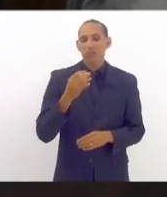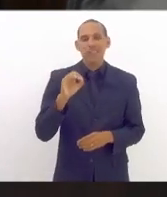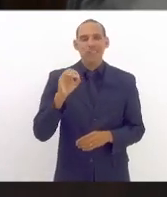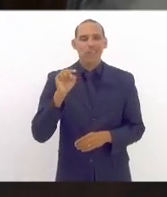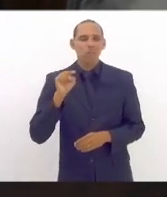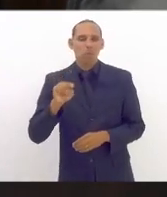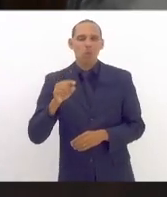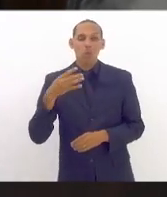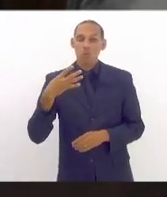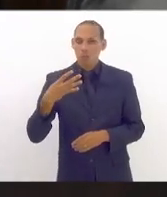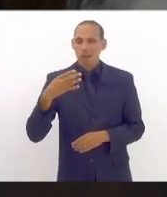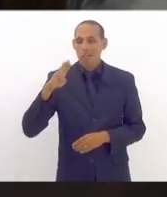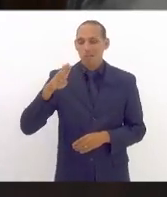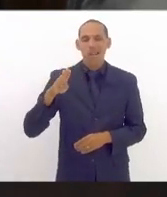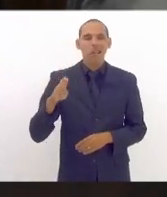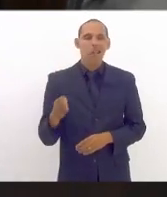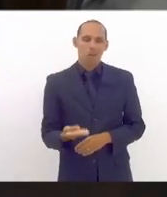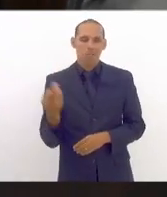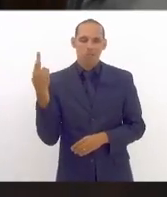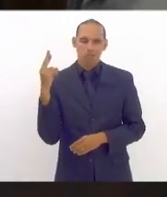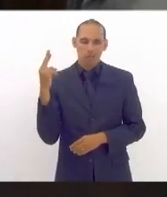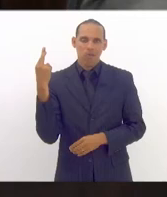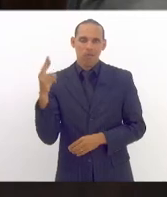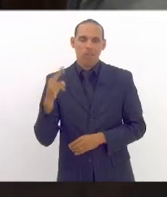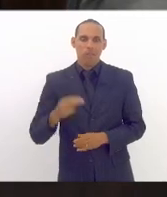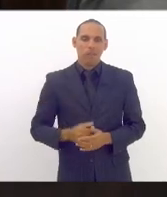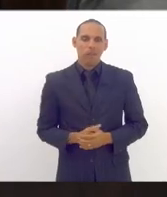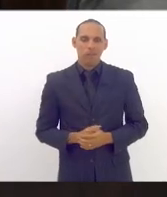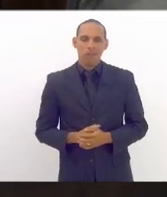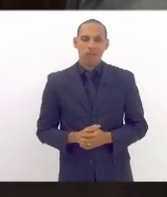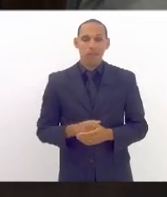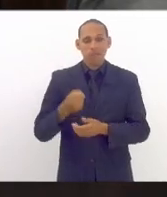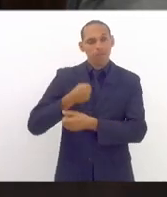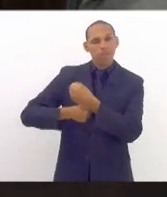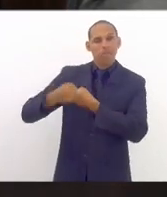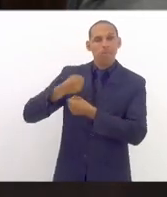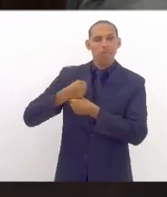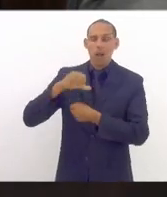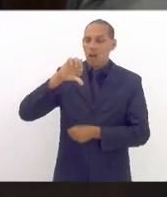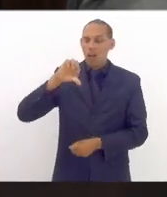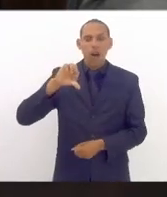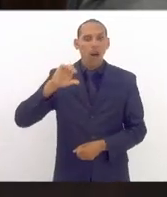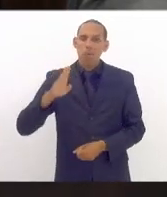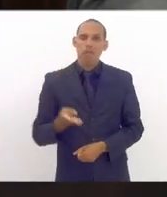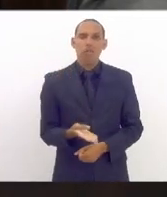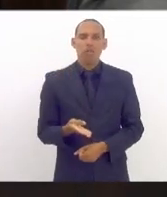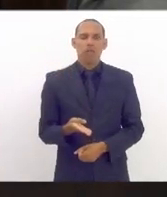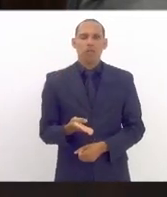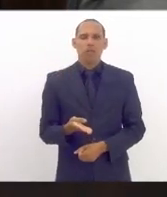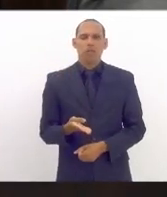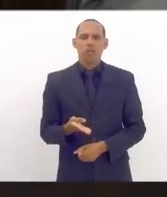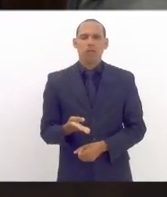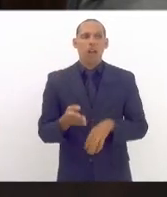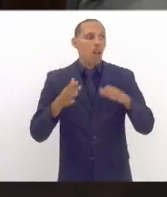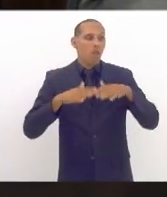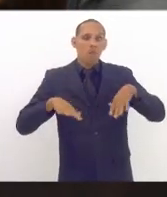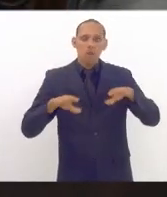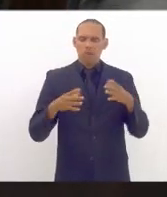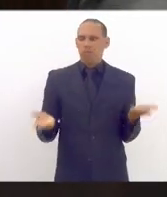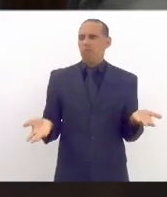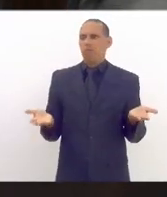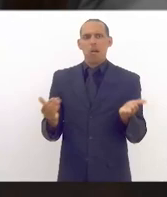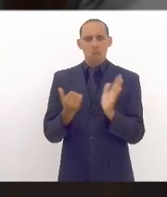bilhões de reais e no ano anterior eram 9 bilhões aí todo mundo diz assim